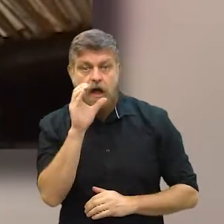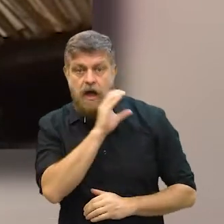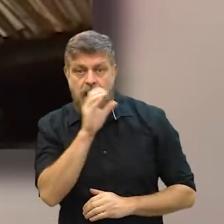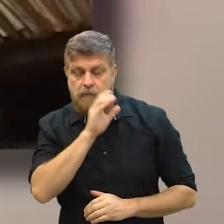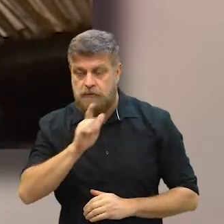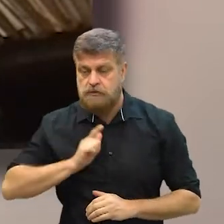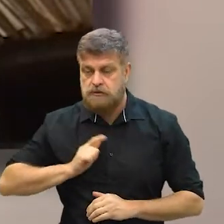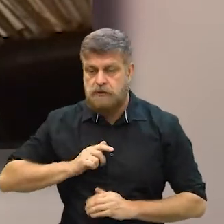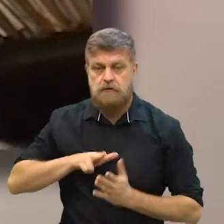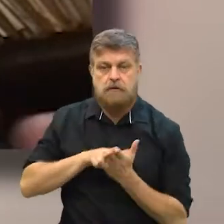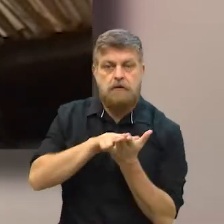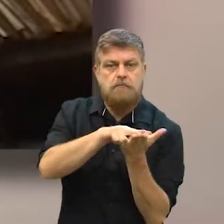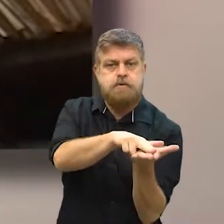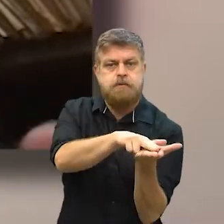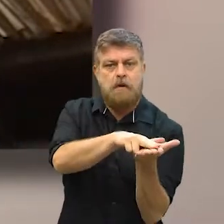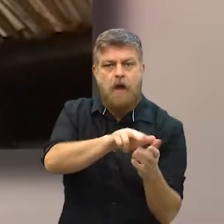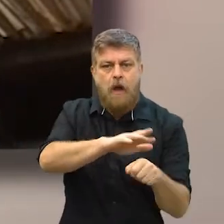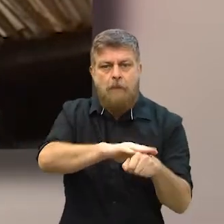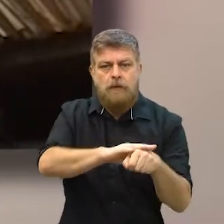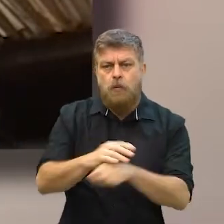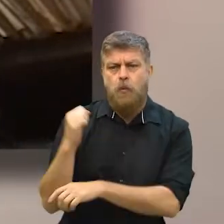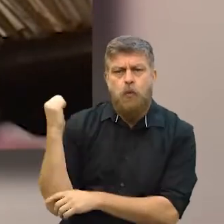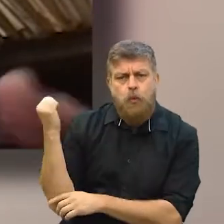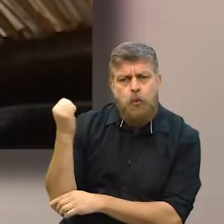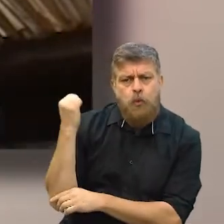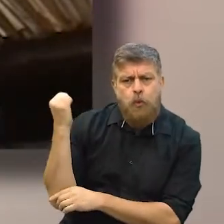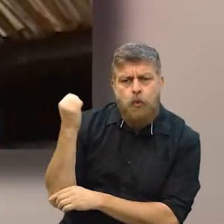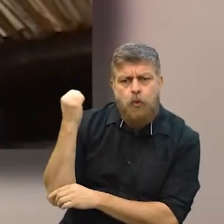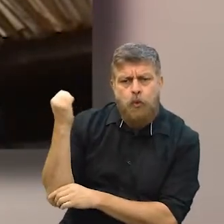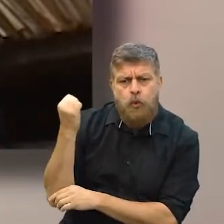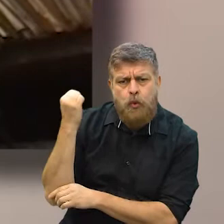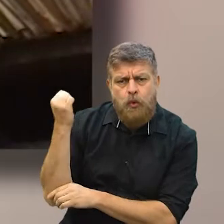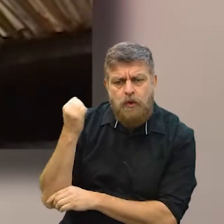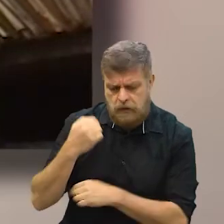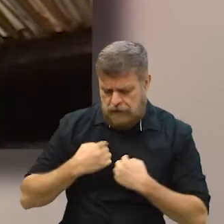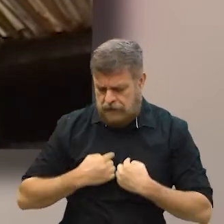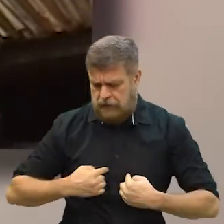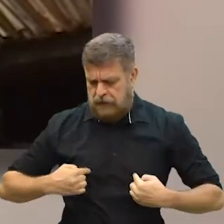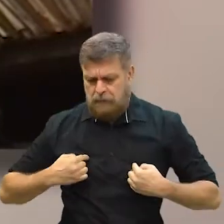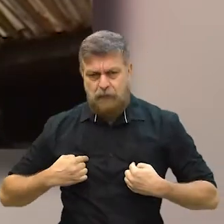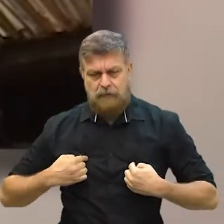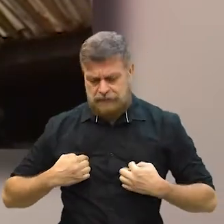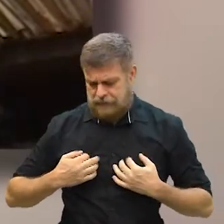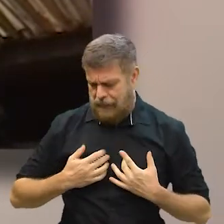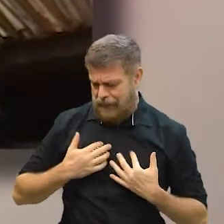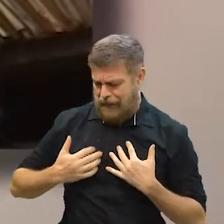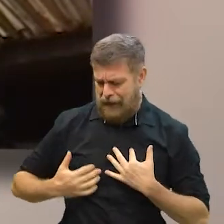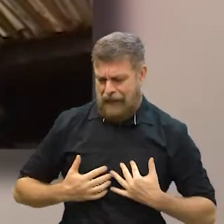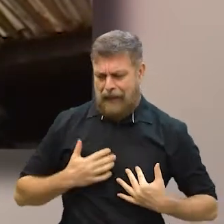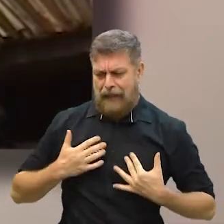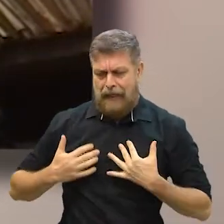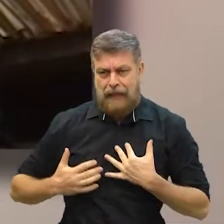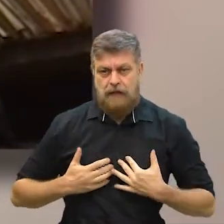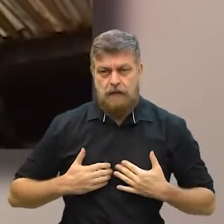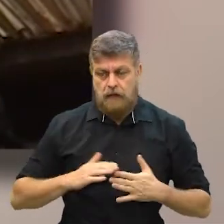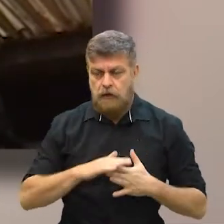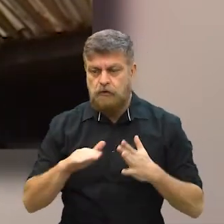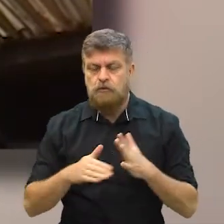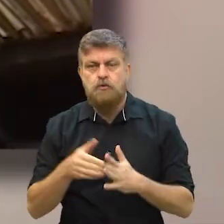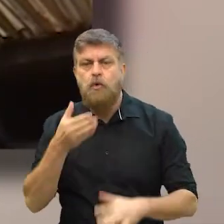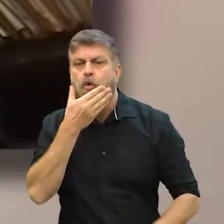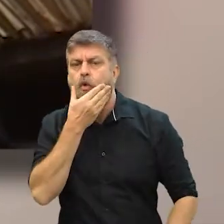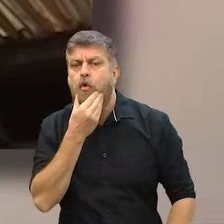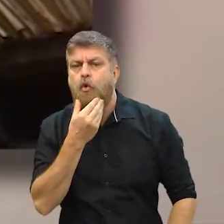tempo, internadas com uma doença grave, que foi a pneumocistose, todos eles